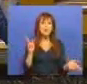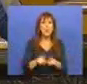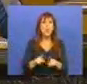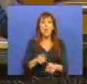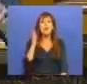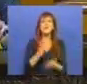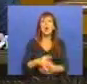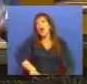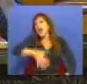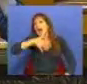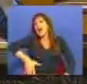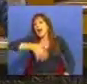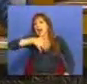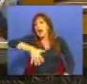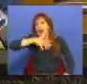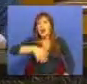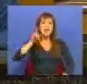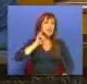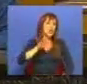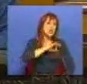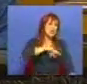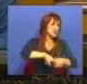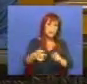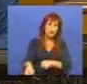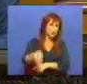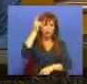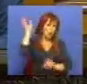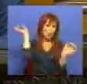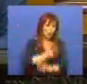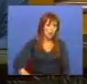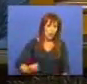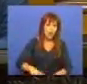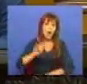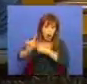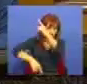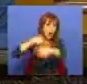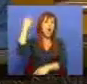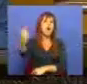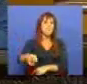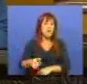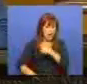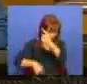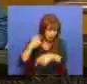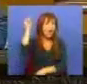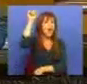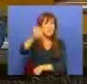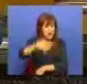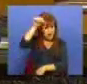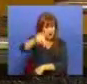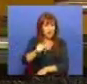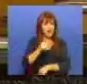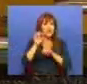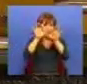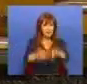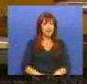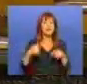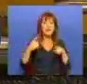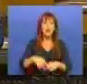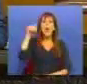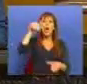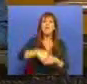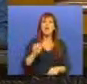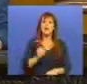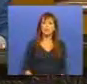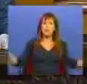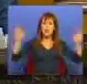simples retórica, senhoras deputadas e senhores deputados. Amanhã mesmo nesta Câmara vai-se votar a